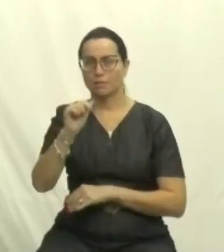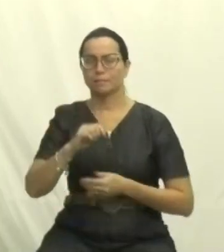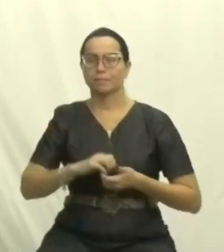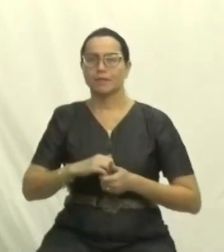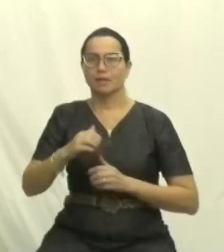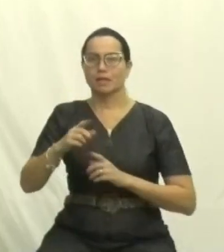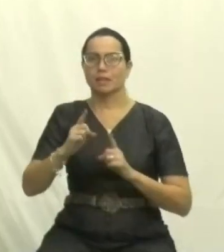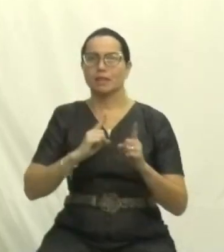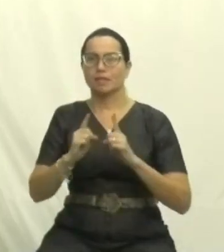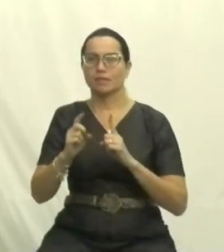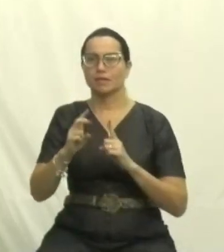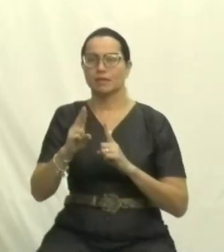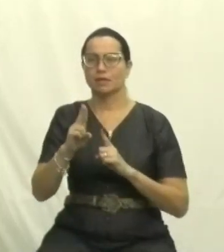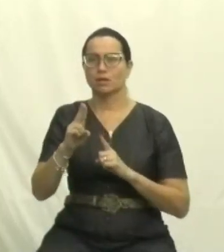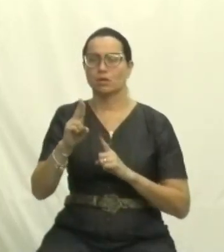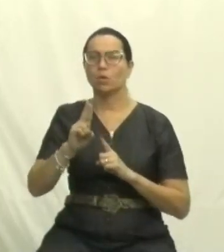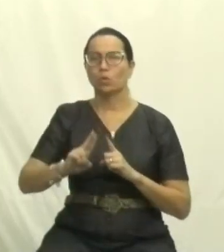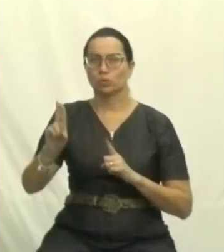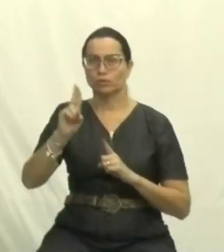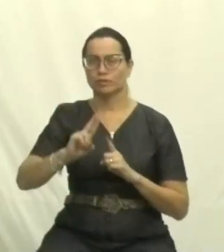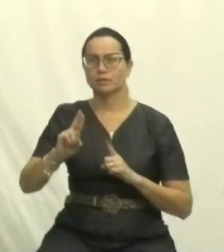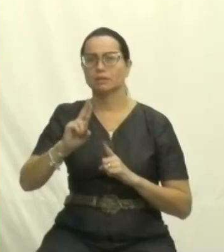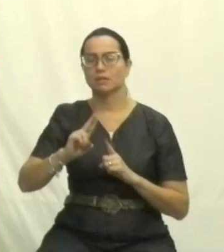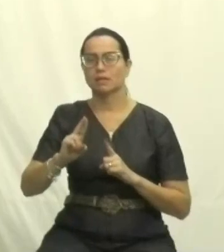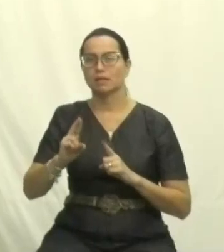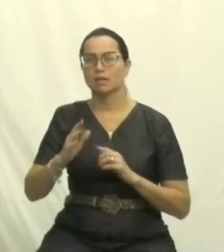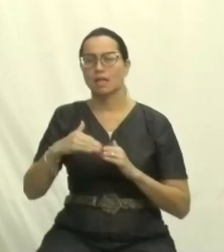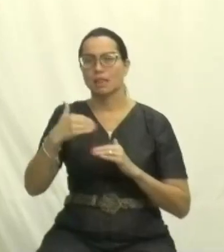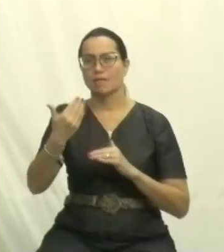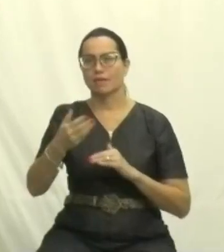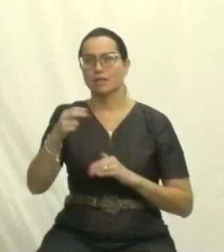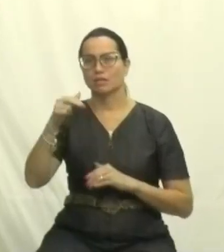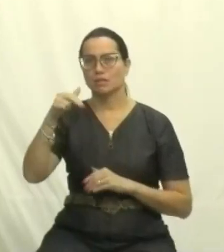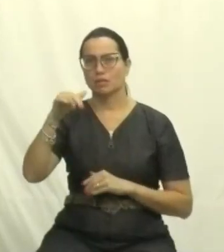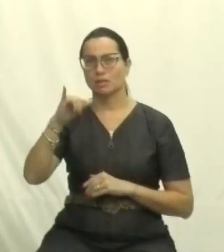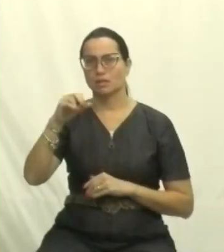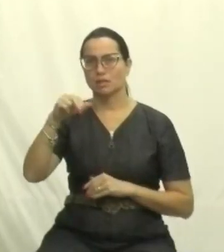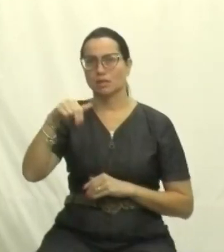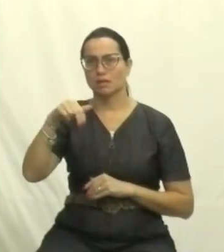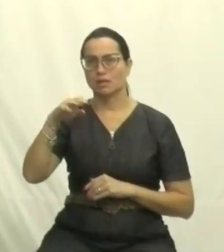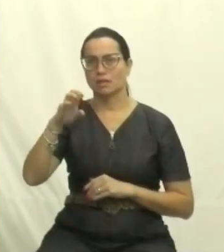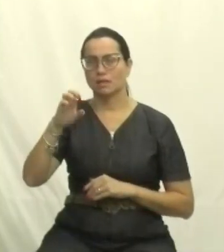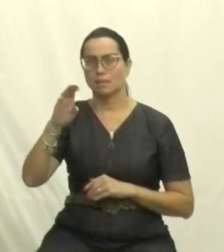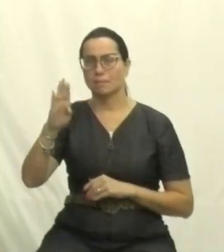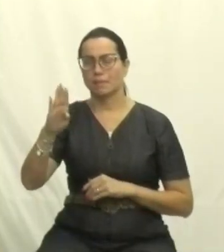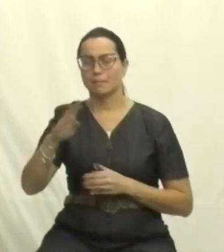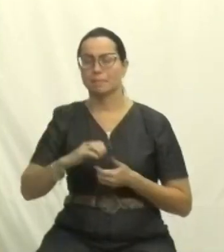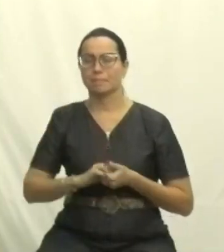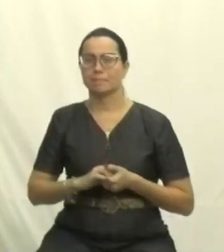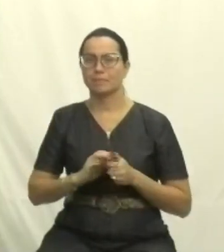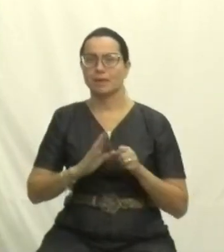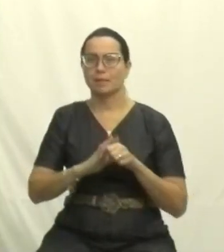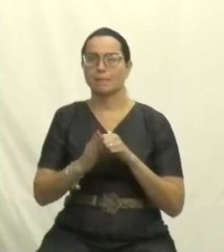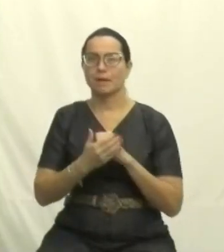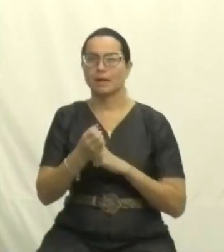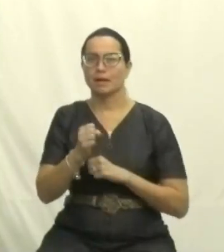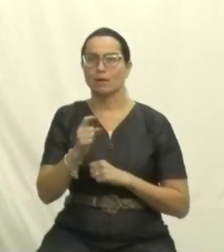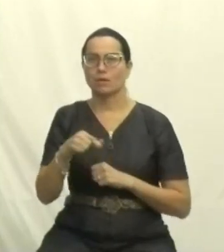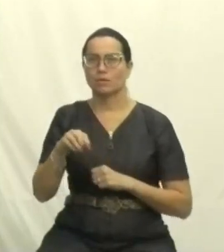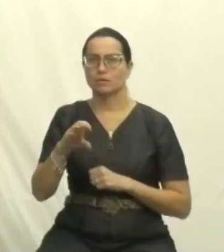Avenida Universitária, de fronte à EMEB José Contim Portela, bairro São